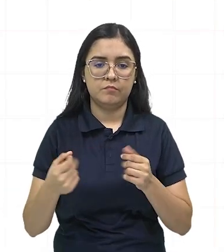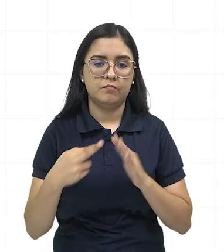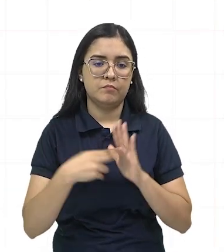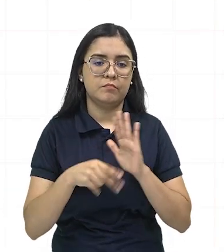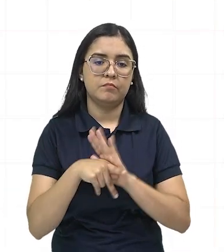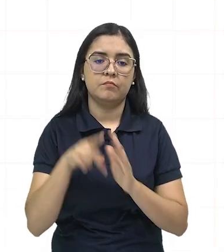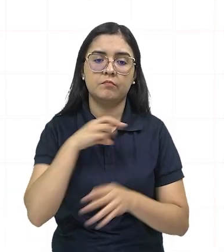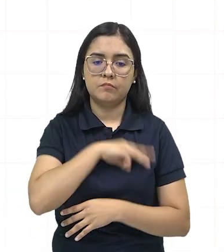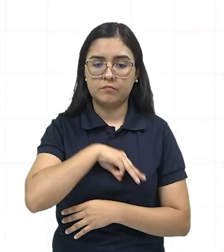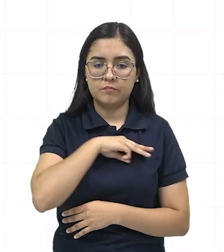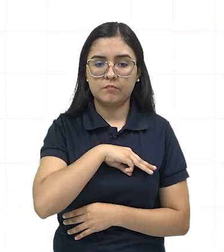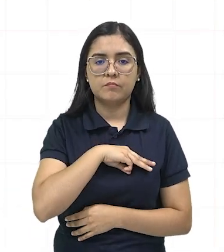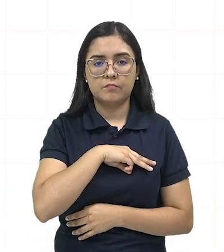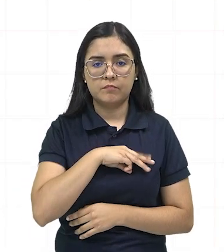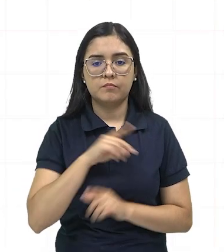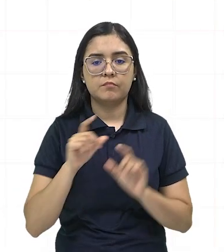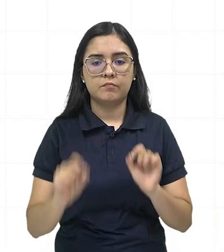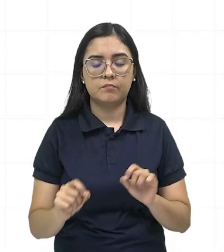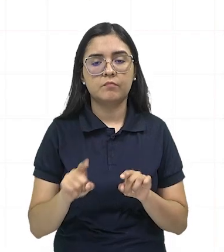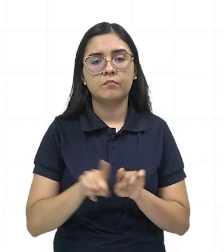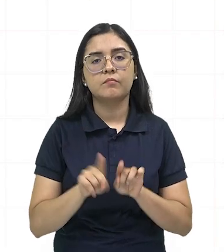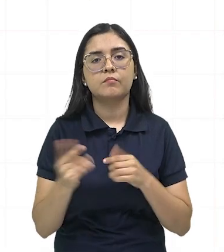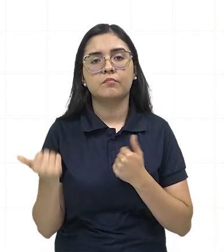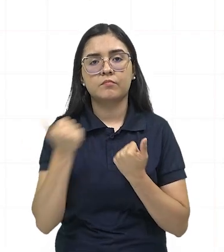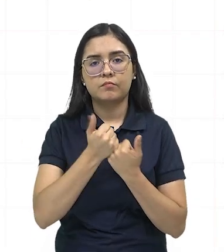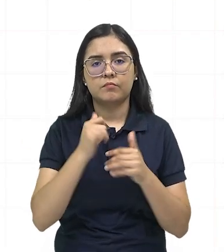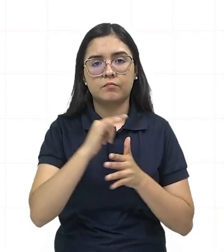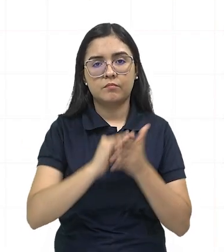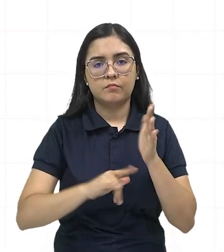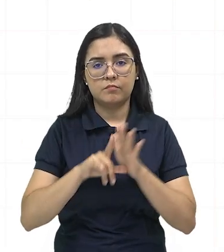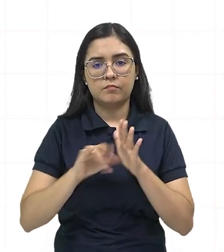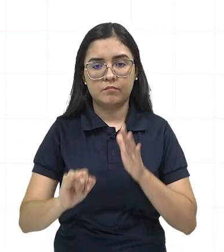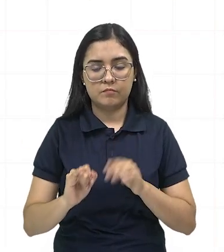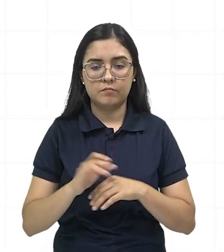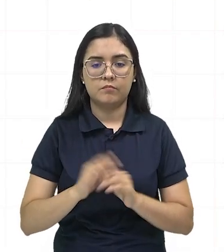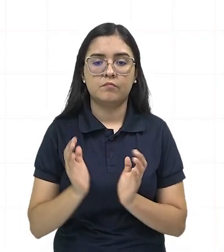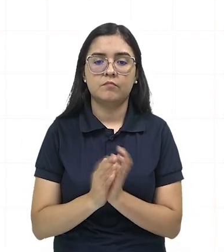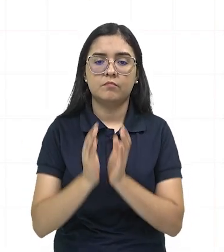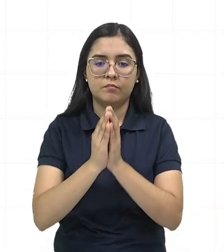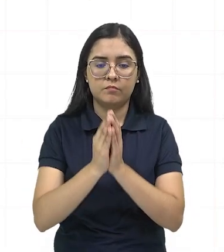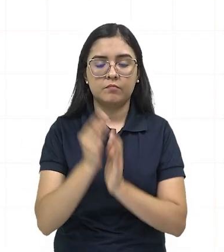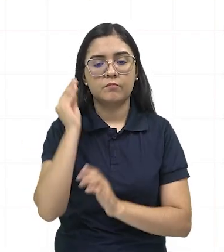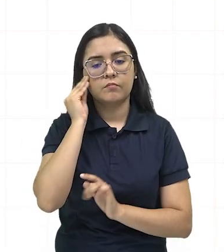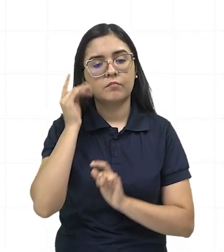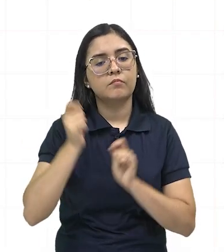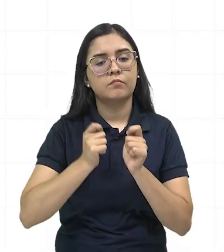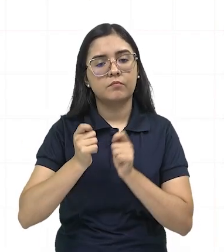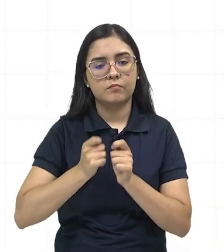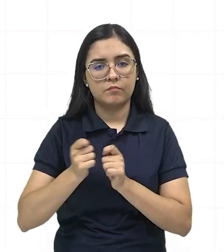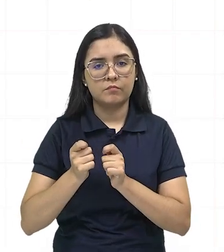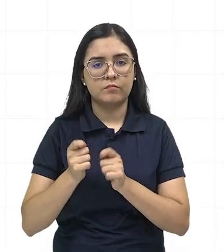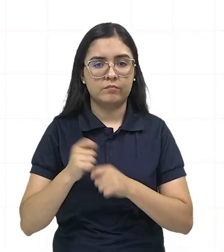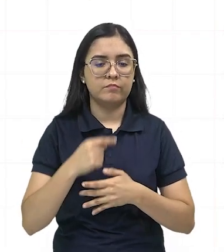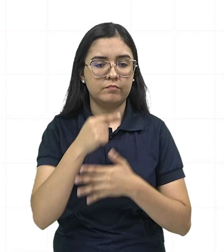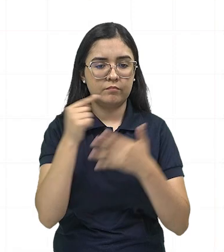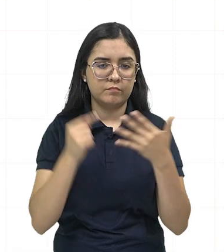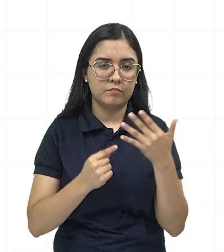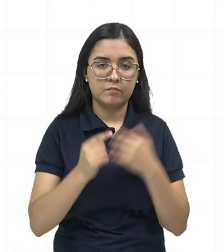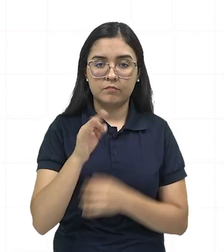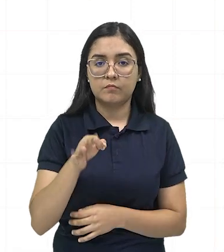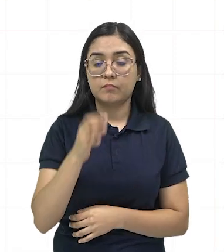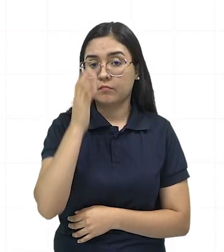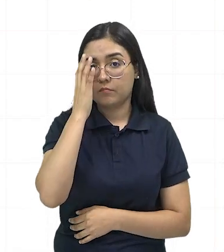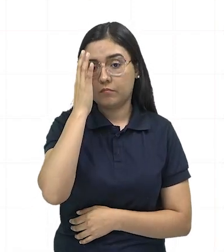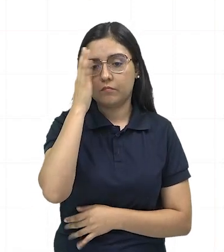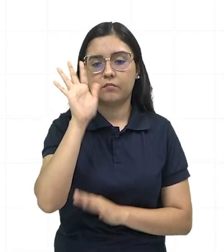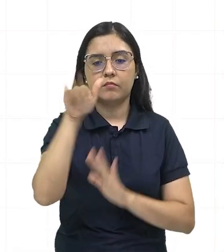das missões vem em substituição ao Diretório dos Índios do Marquês de Pombal, tentando regular essas questões,